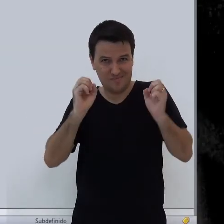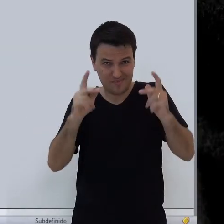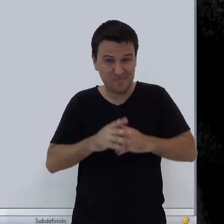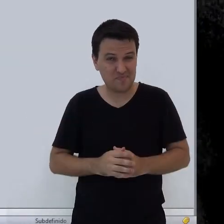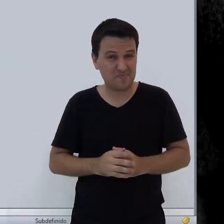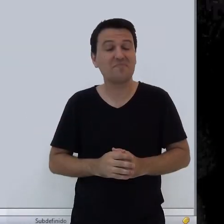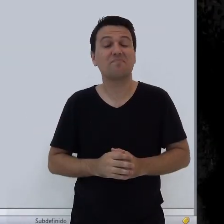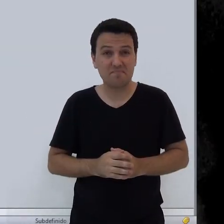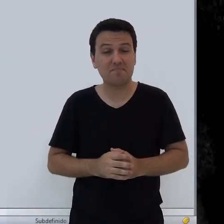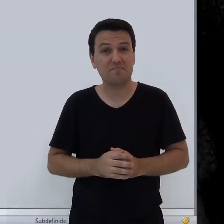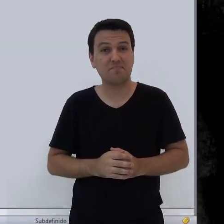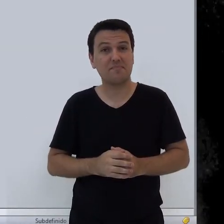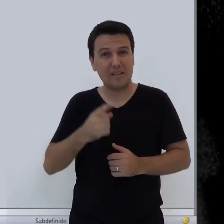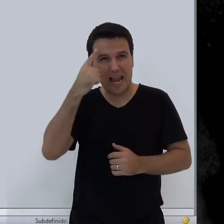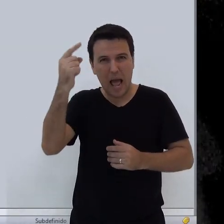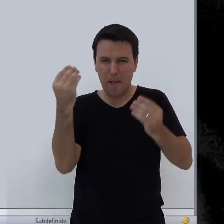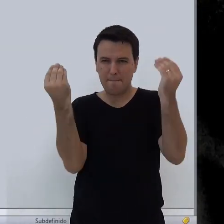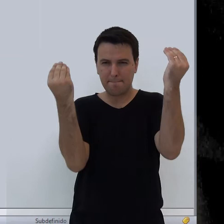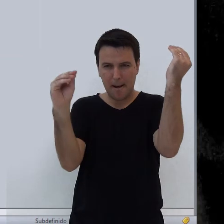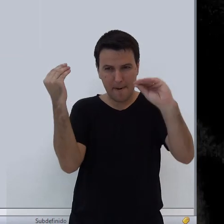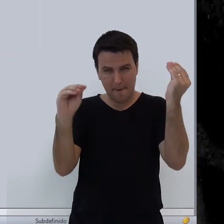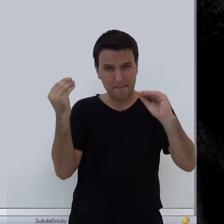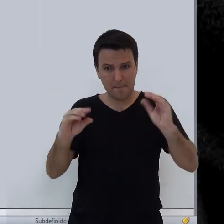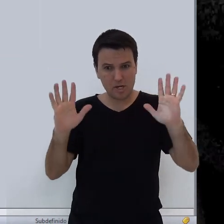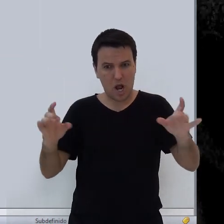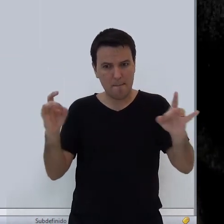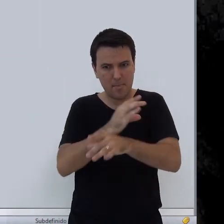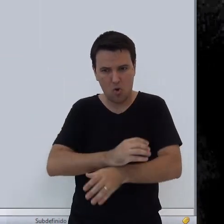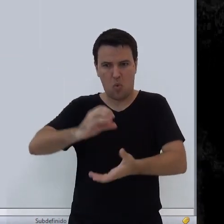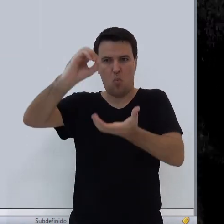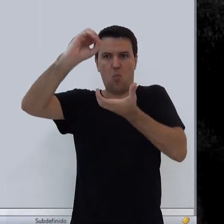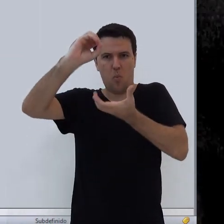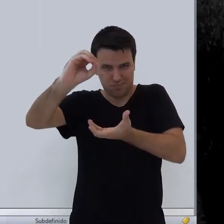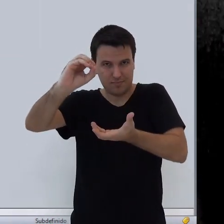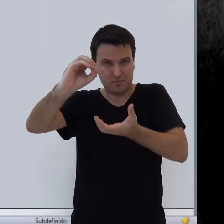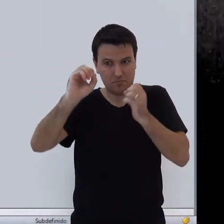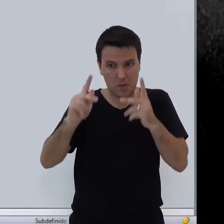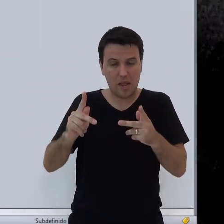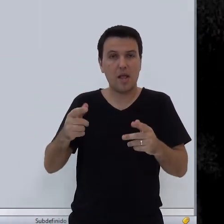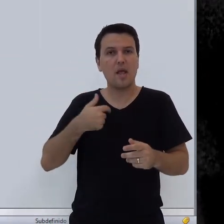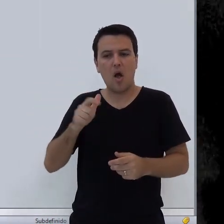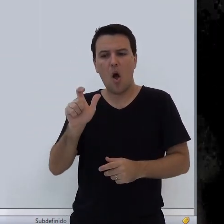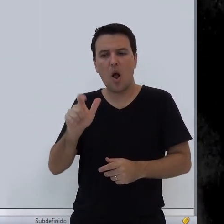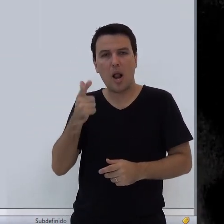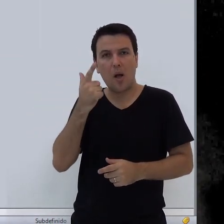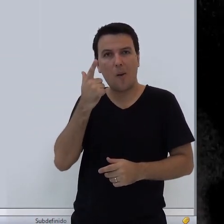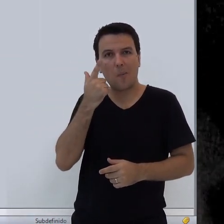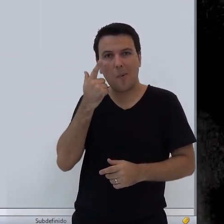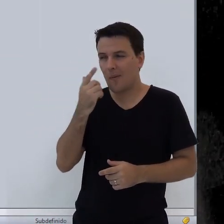tá joia? Então, a partir da montagem, né, já com os dois componentes inseridos aí, eu clico